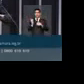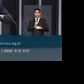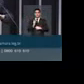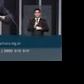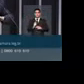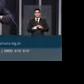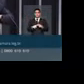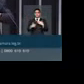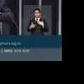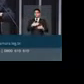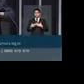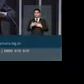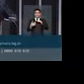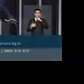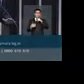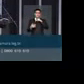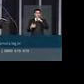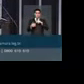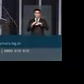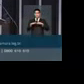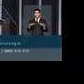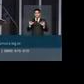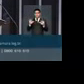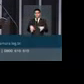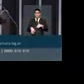com qualquer dúvida sepultada,